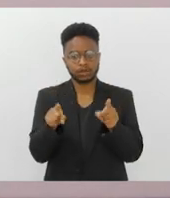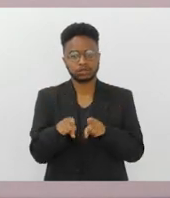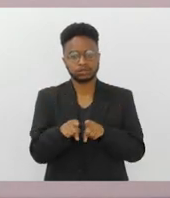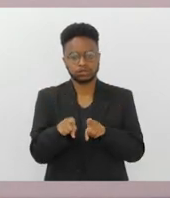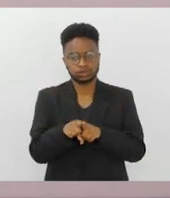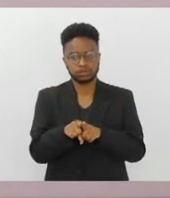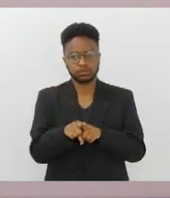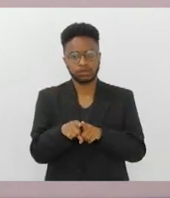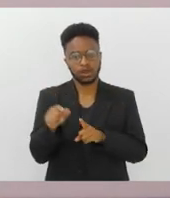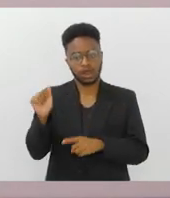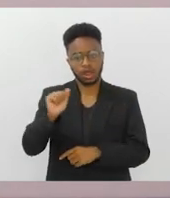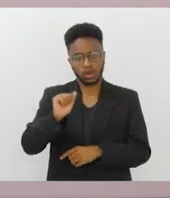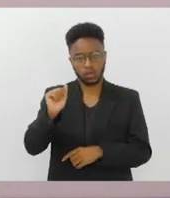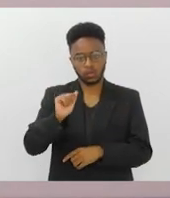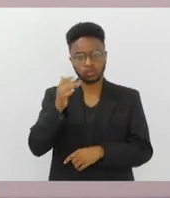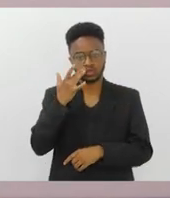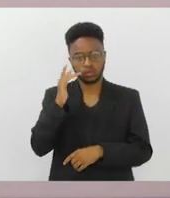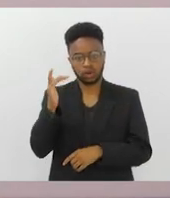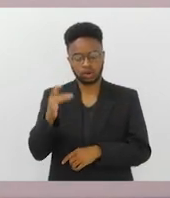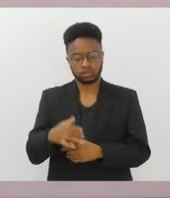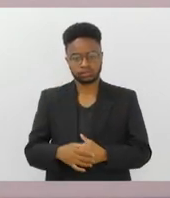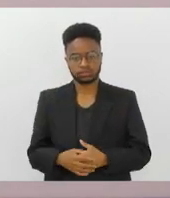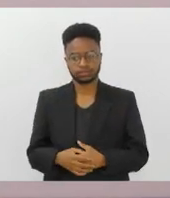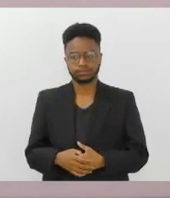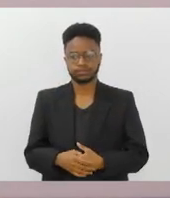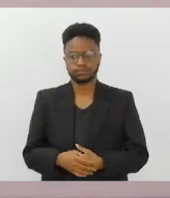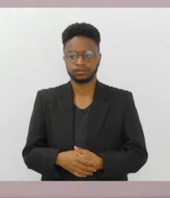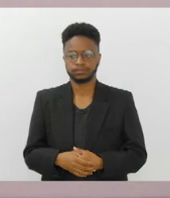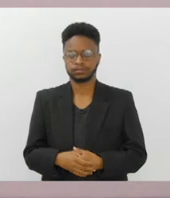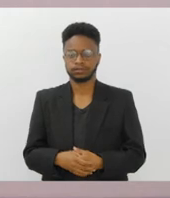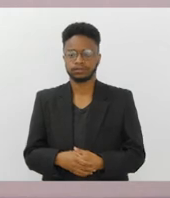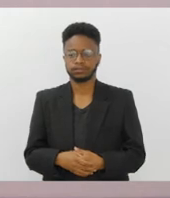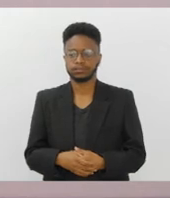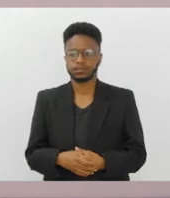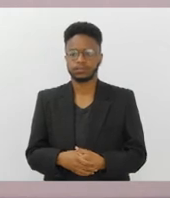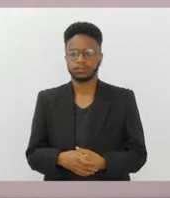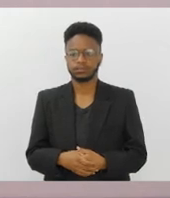do Agosto Dourado.